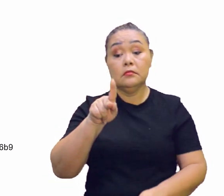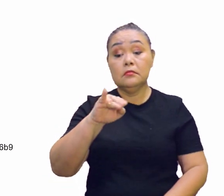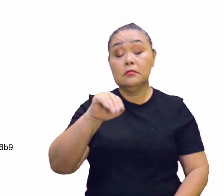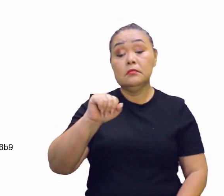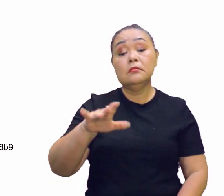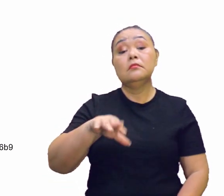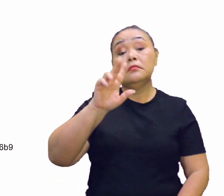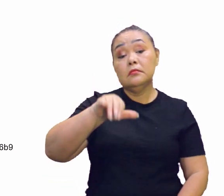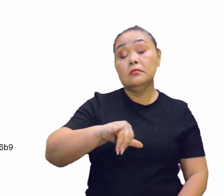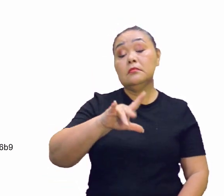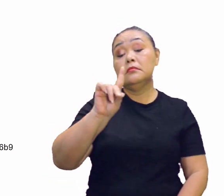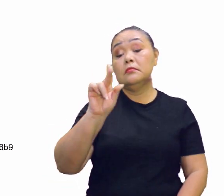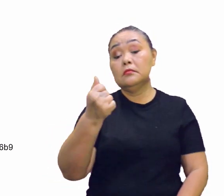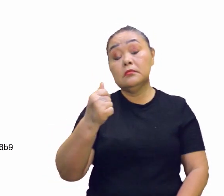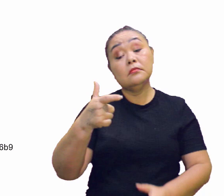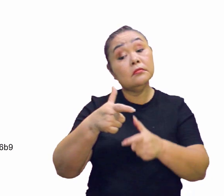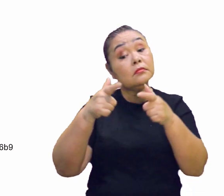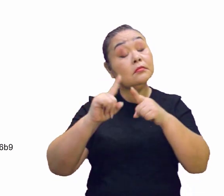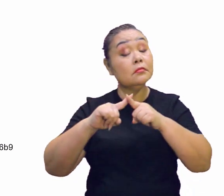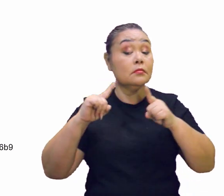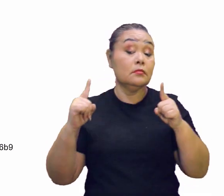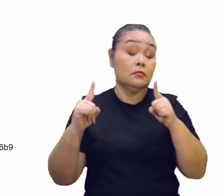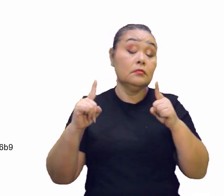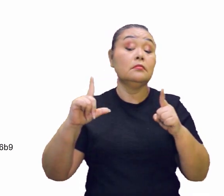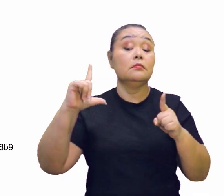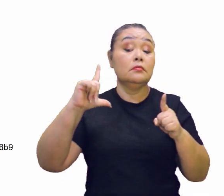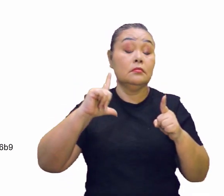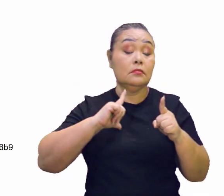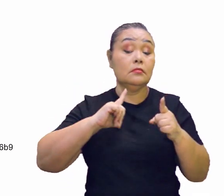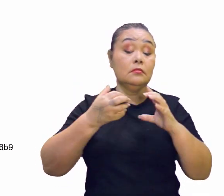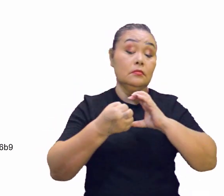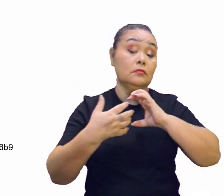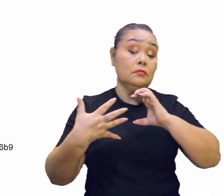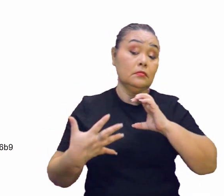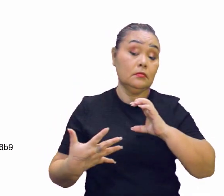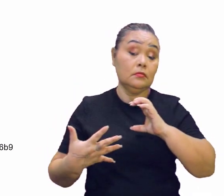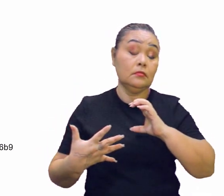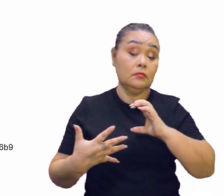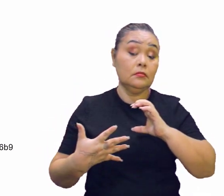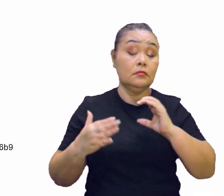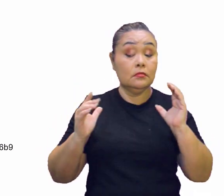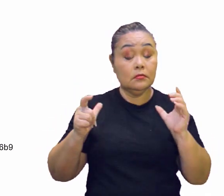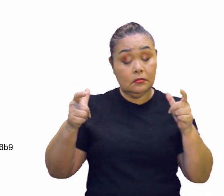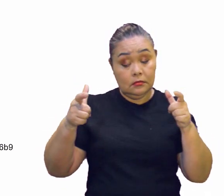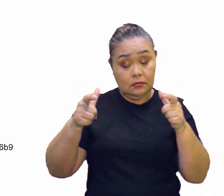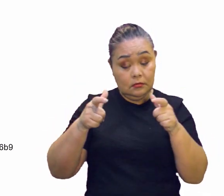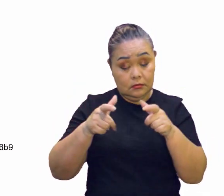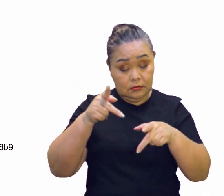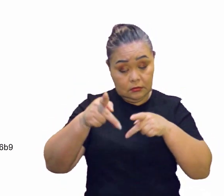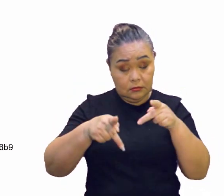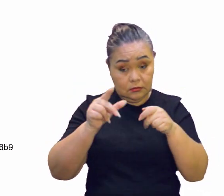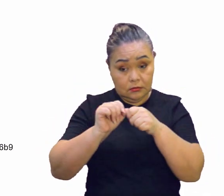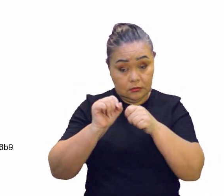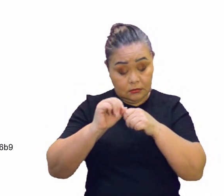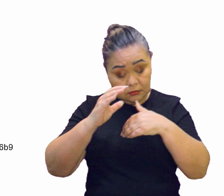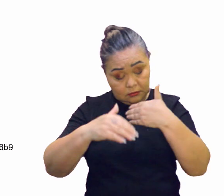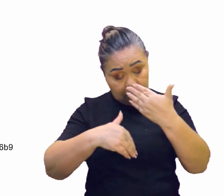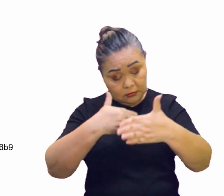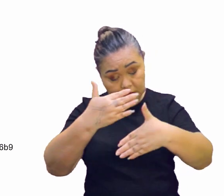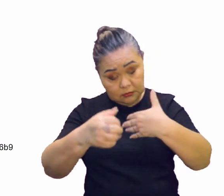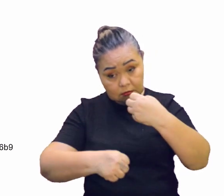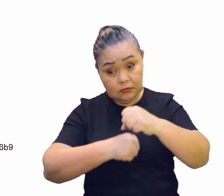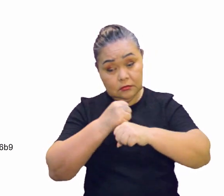e IDHs do mundo, mas temos essa característica que é um decréscimo na sua população, pelo menos nos